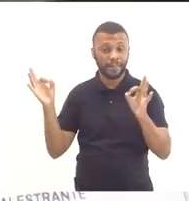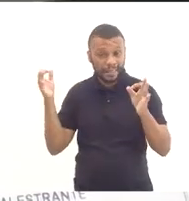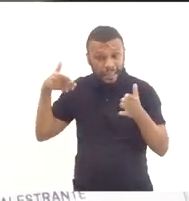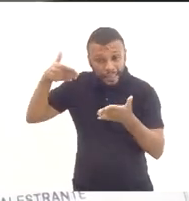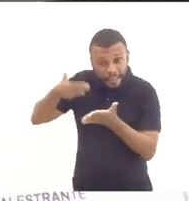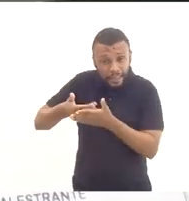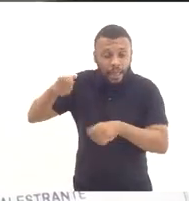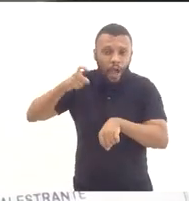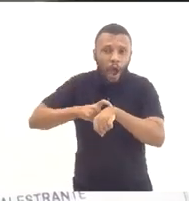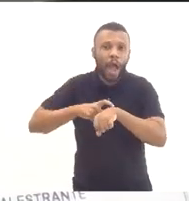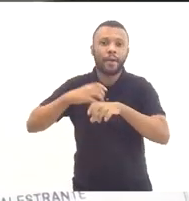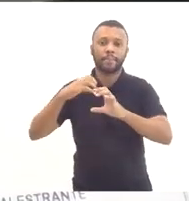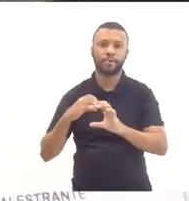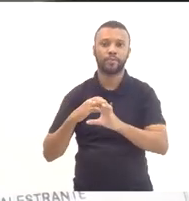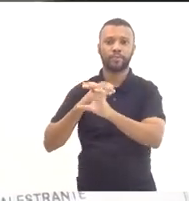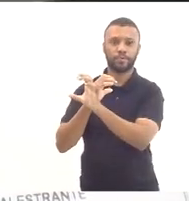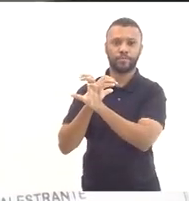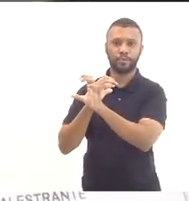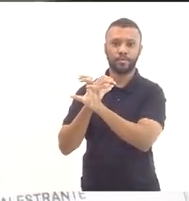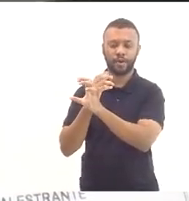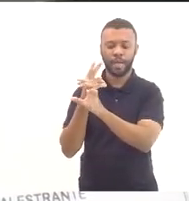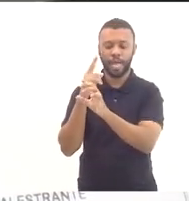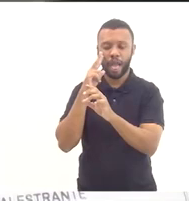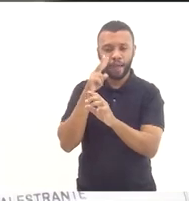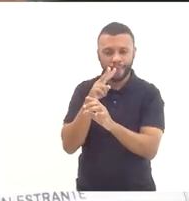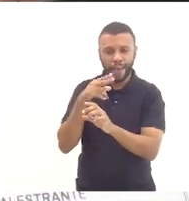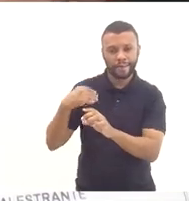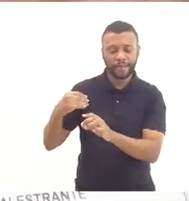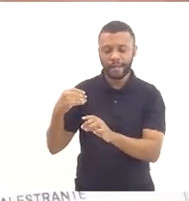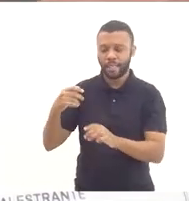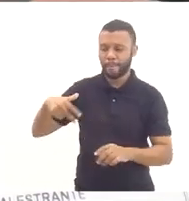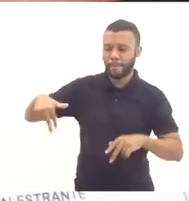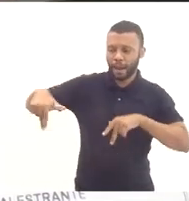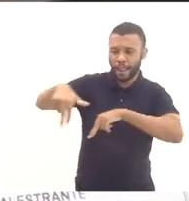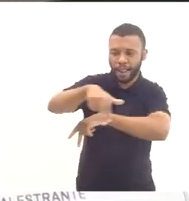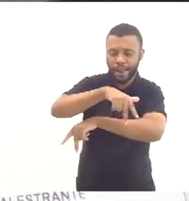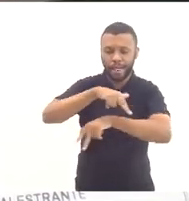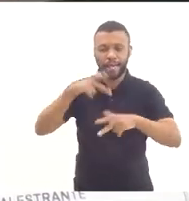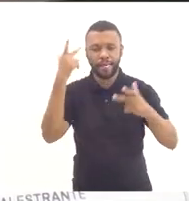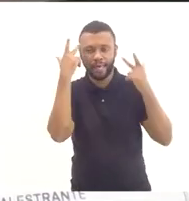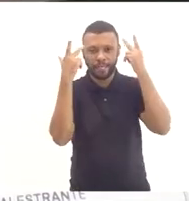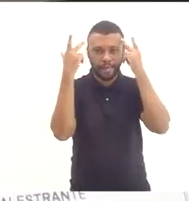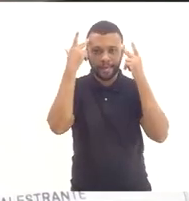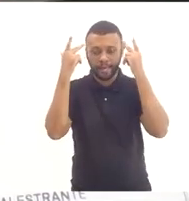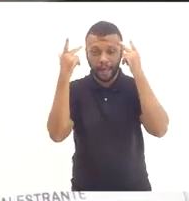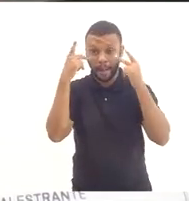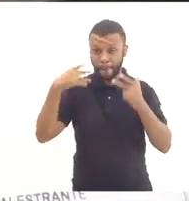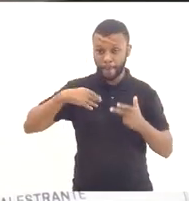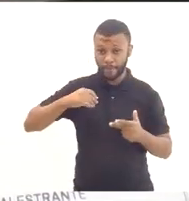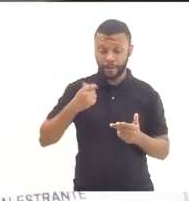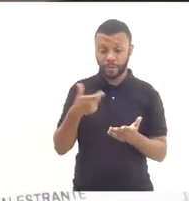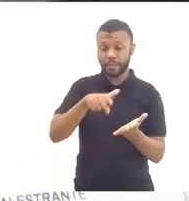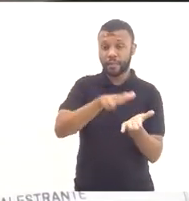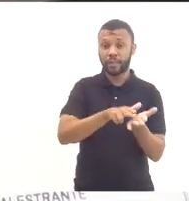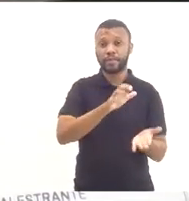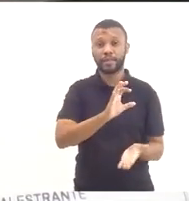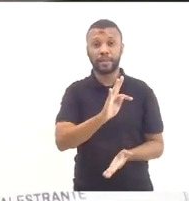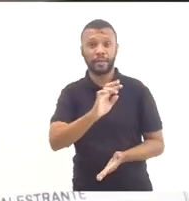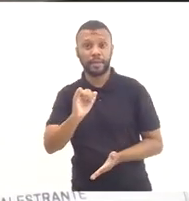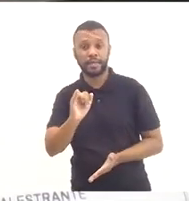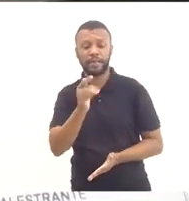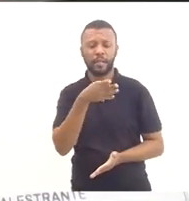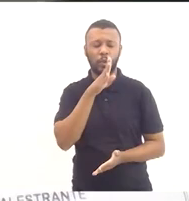começamos a conversar e ouvir a filha dela não tá lá para cá correndo brincando meu filho tava no CTI não se mexia só gritava o tempo inteiro ele não dormia